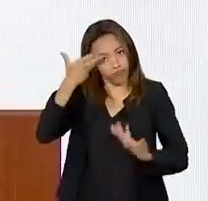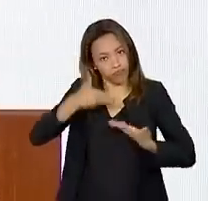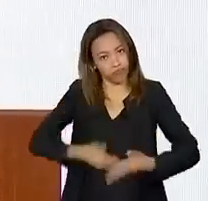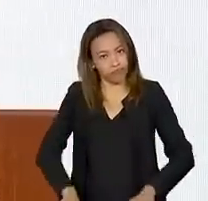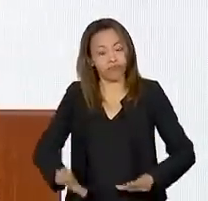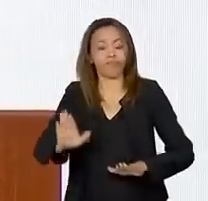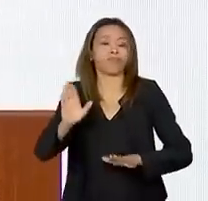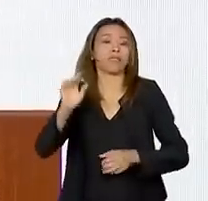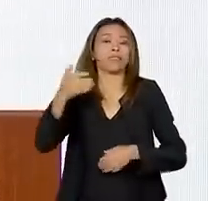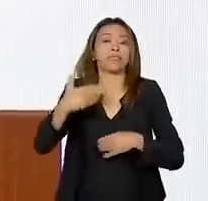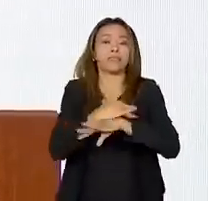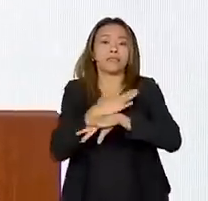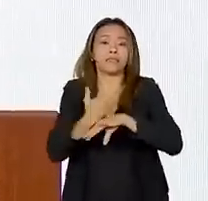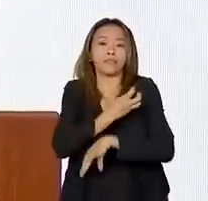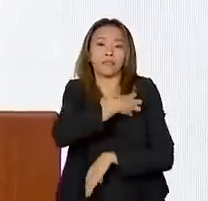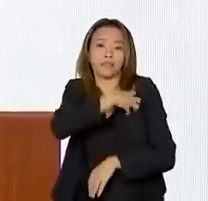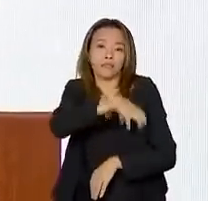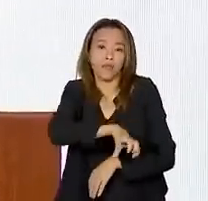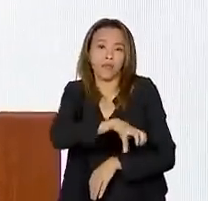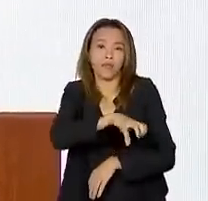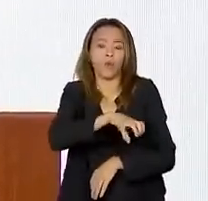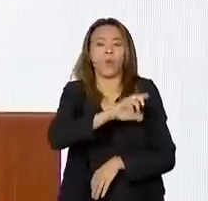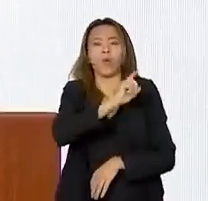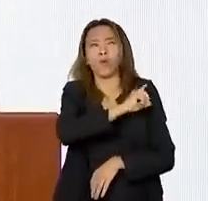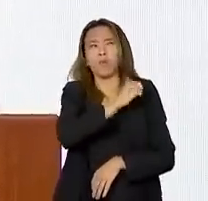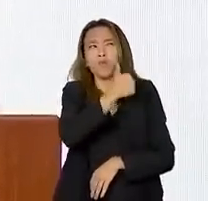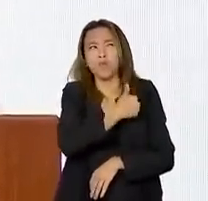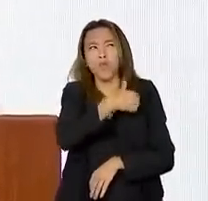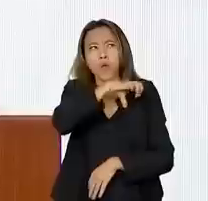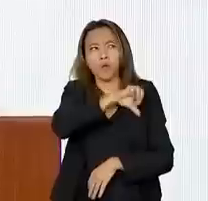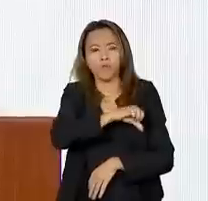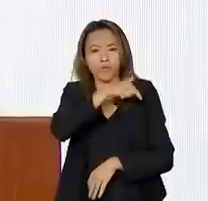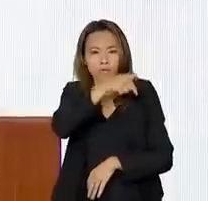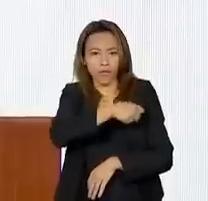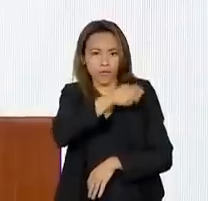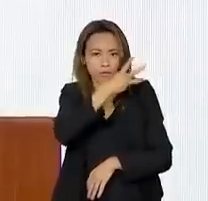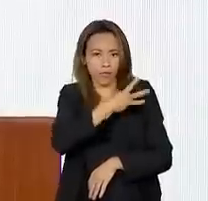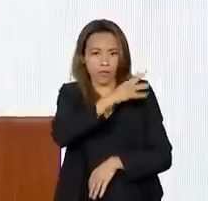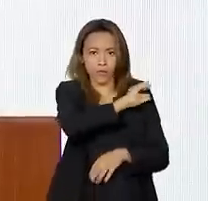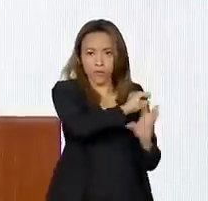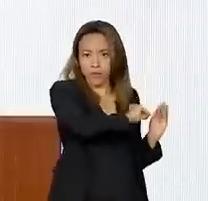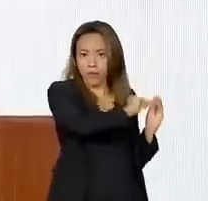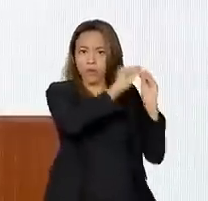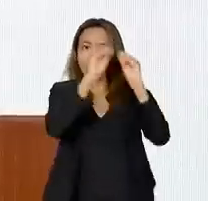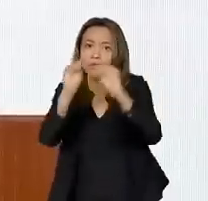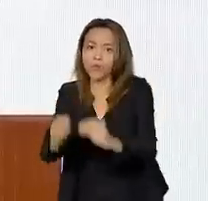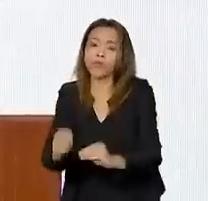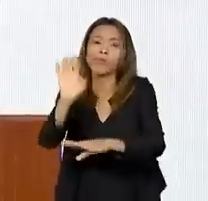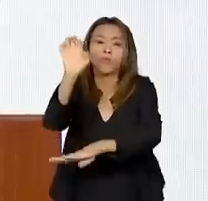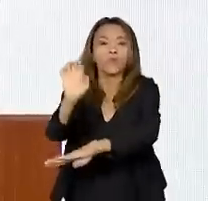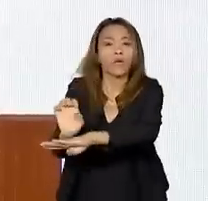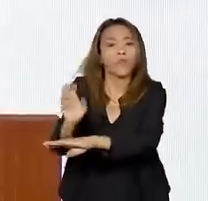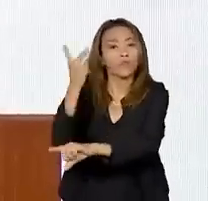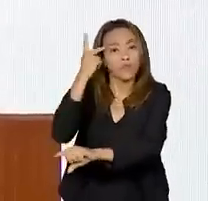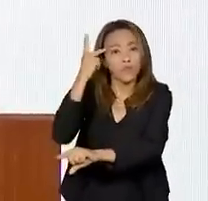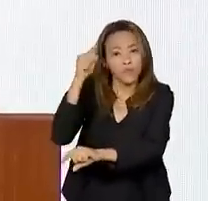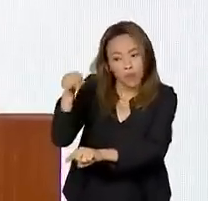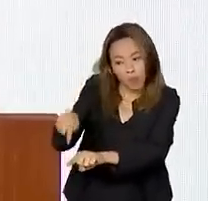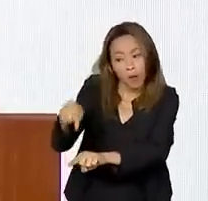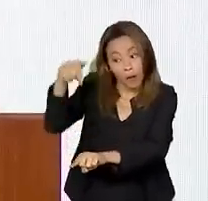Salvador, saí em 1973 para o estado de São Paulo, o